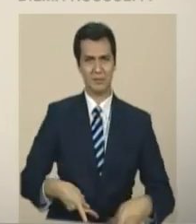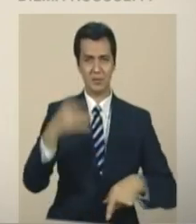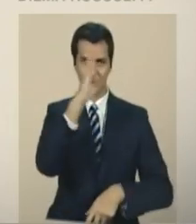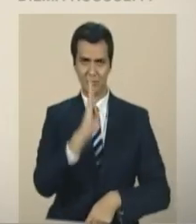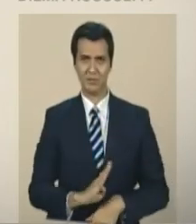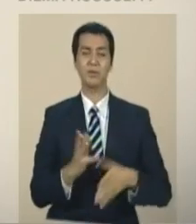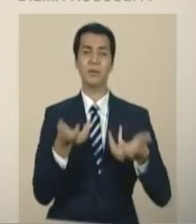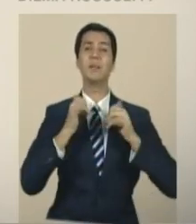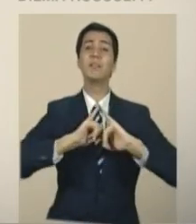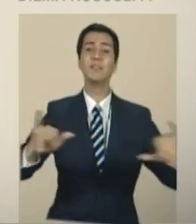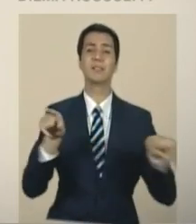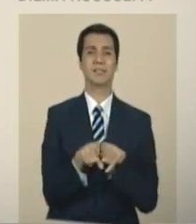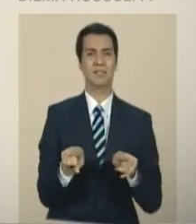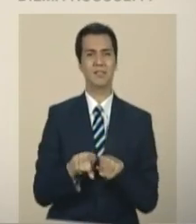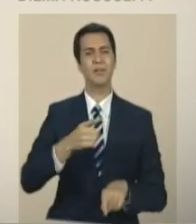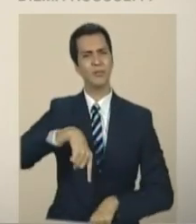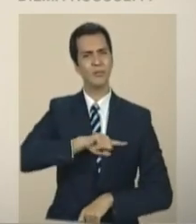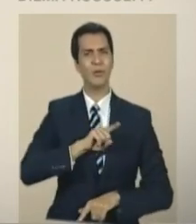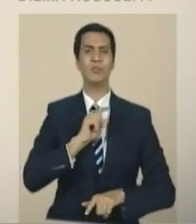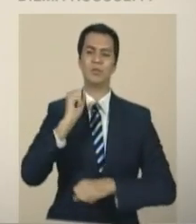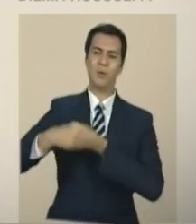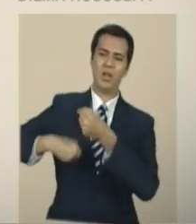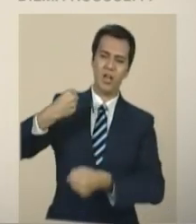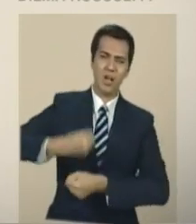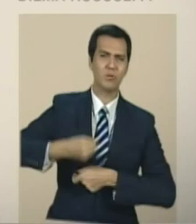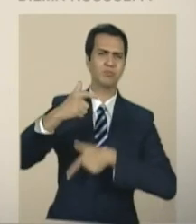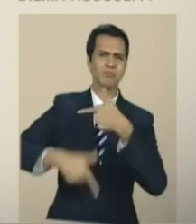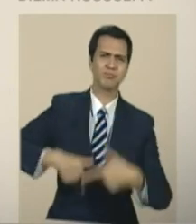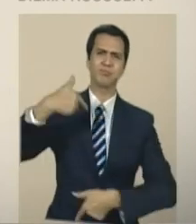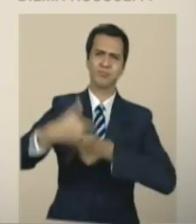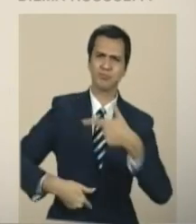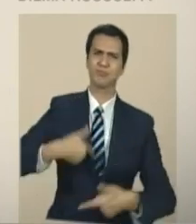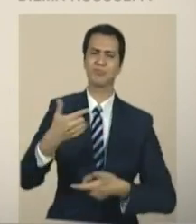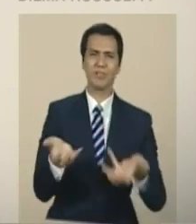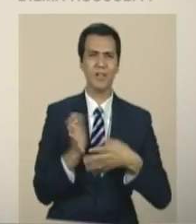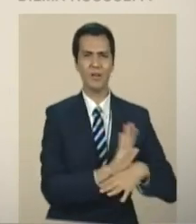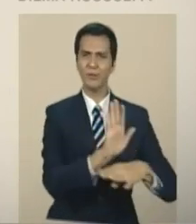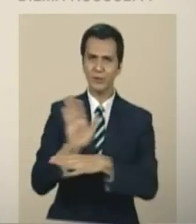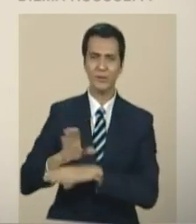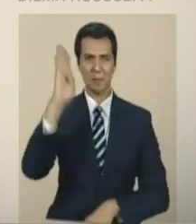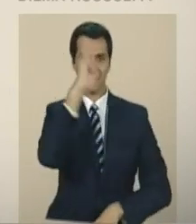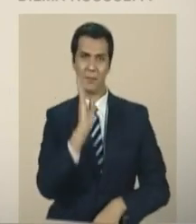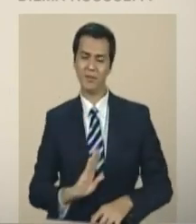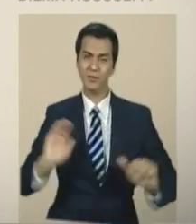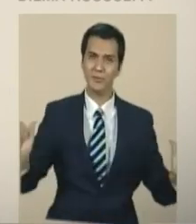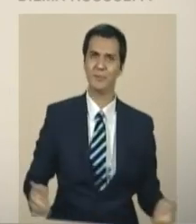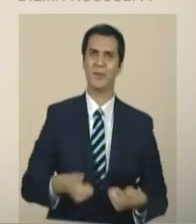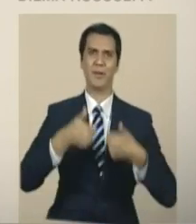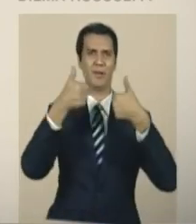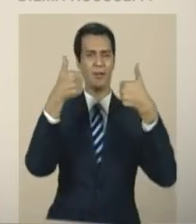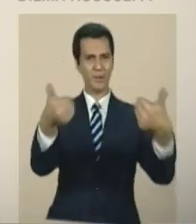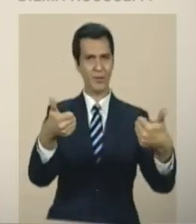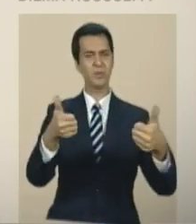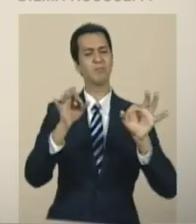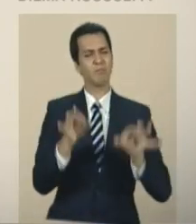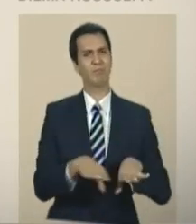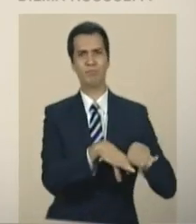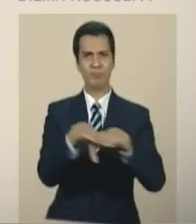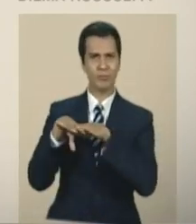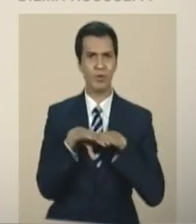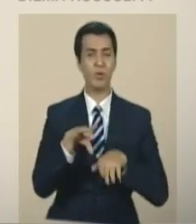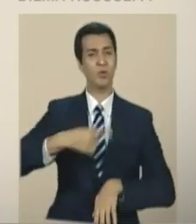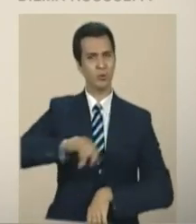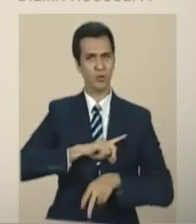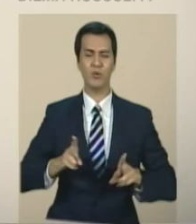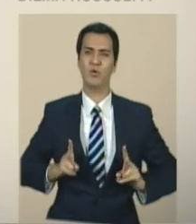queria dizer que nós trabalhamos muito neste ano para fazer do Brasil um país cada vez melhor e mais os